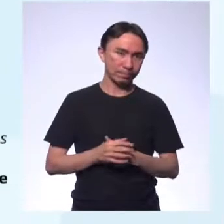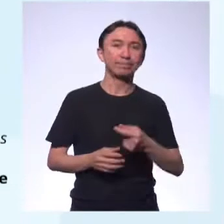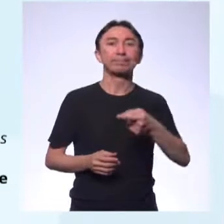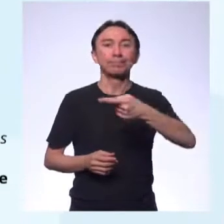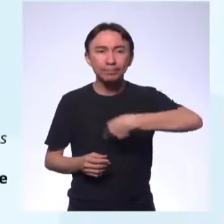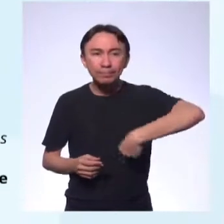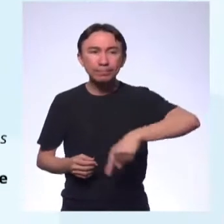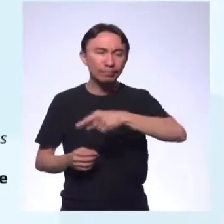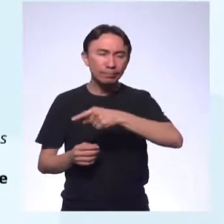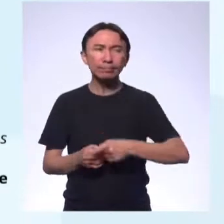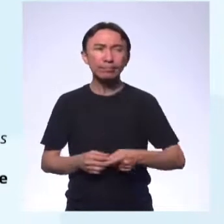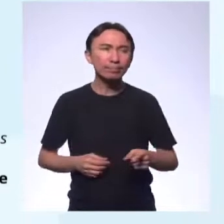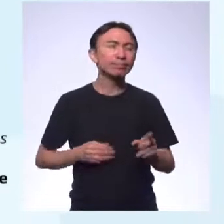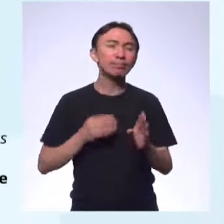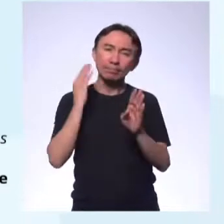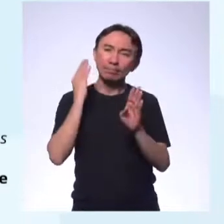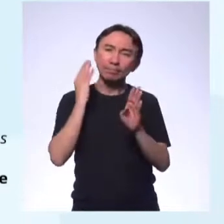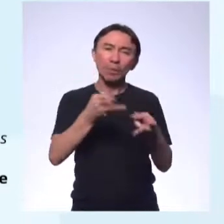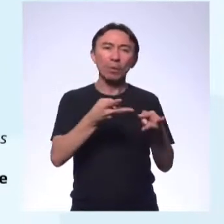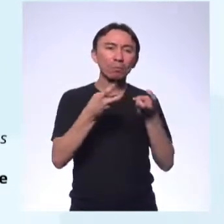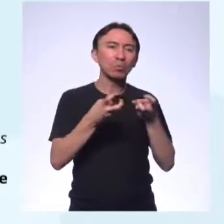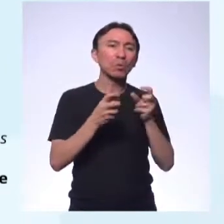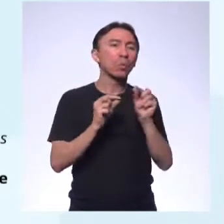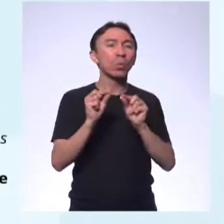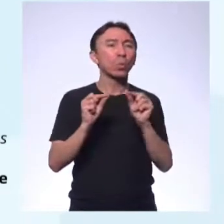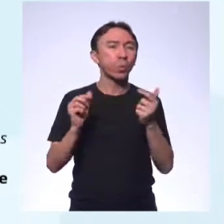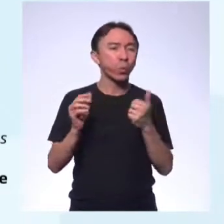que existem, né?